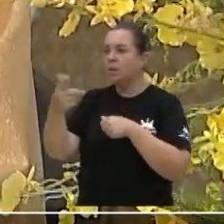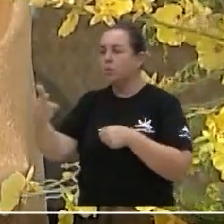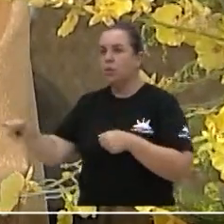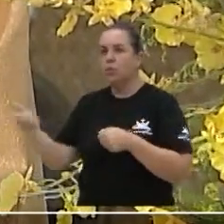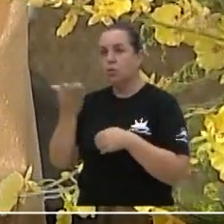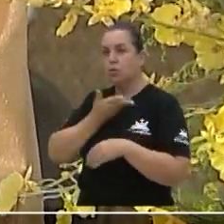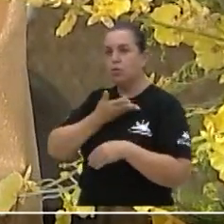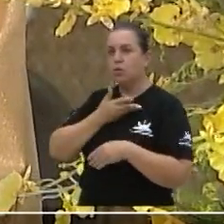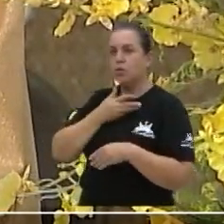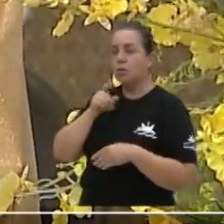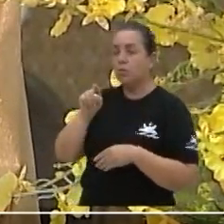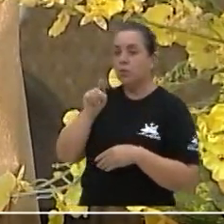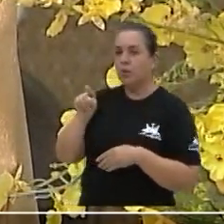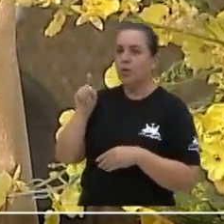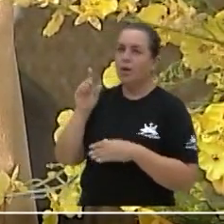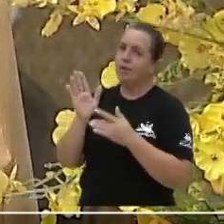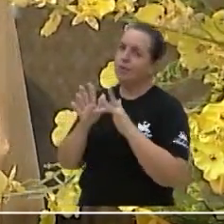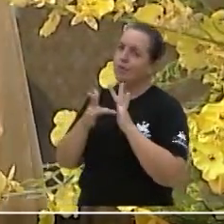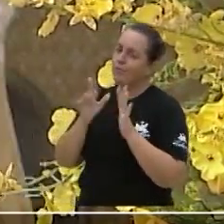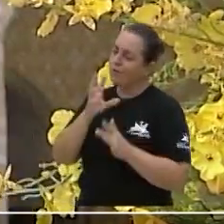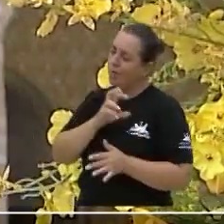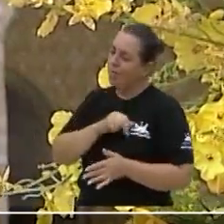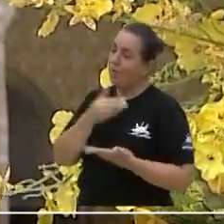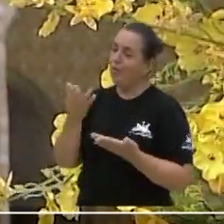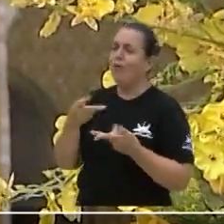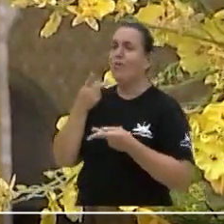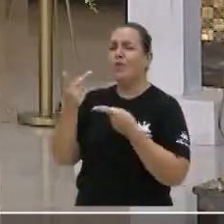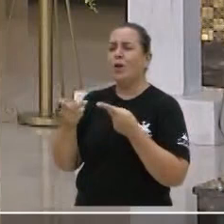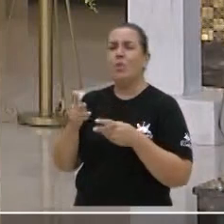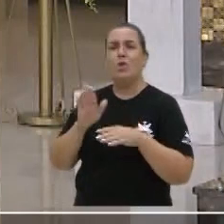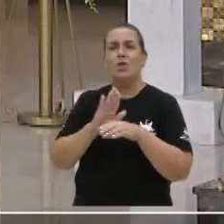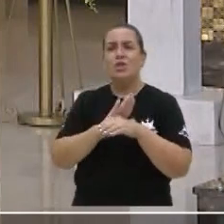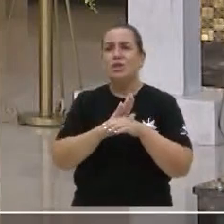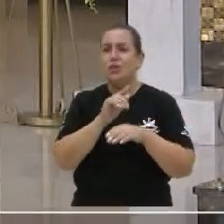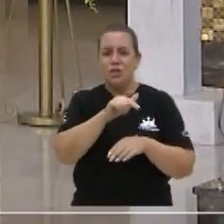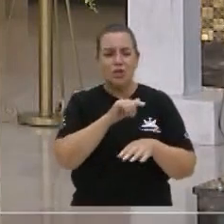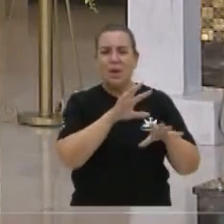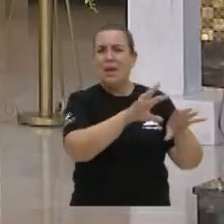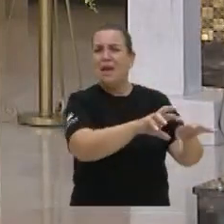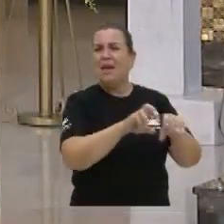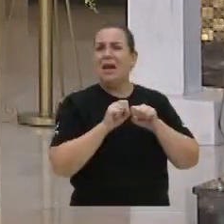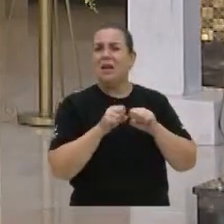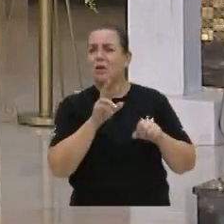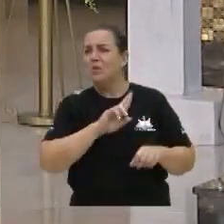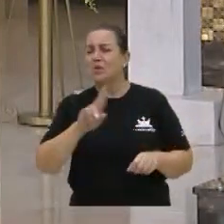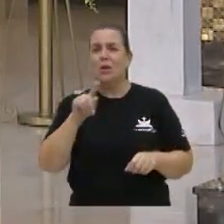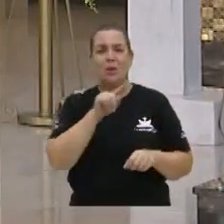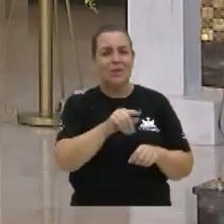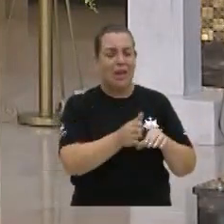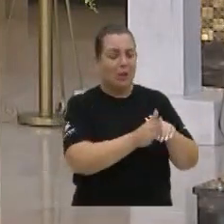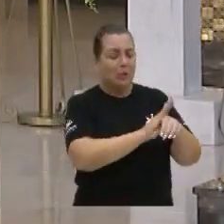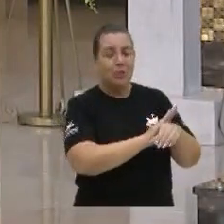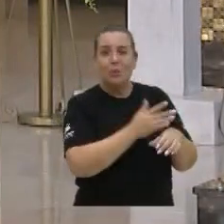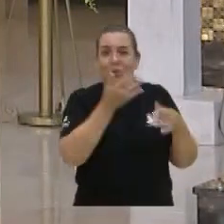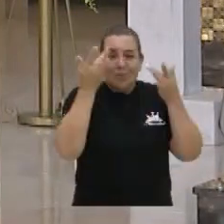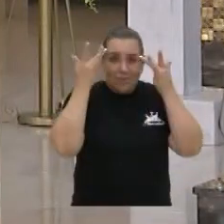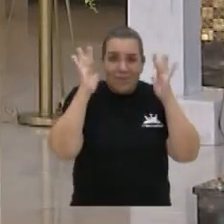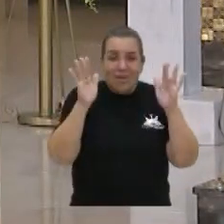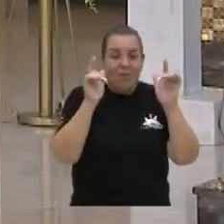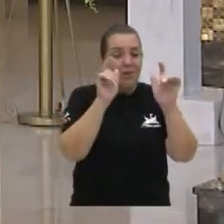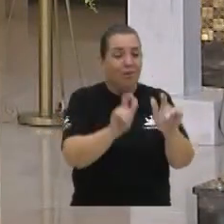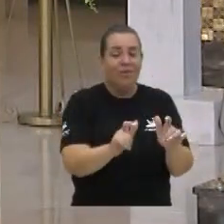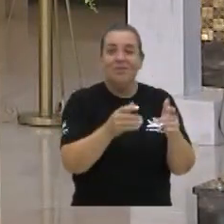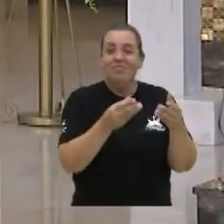outros discípulos, aquele que Jesus amava, e lhes disse: tiraram o Senhor do túmulo e não sabemos onde